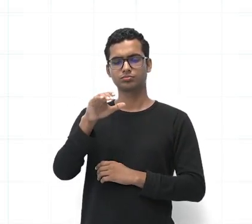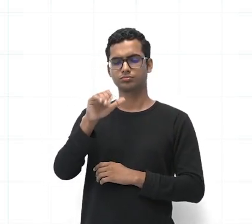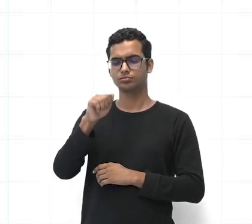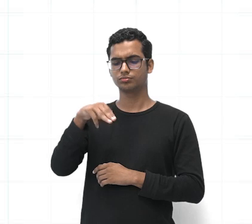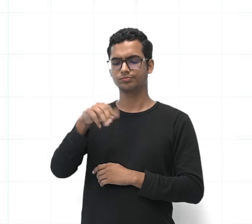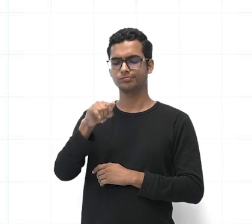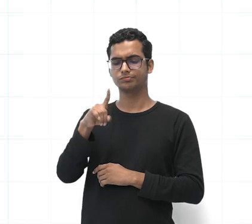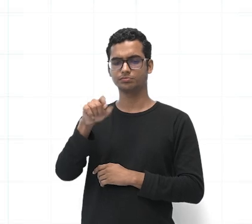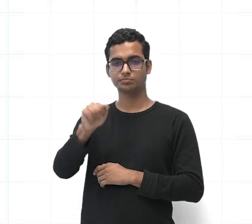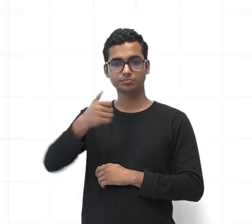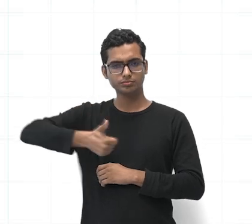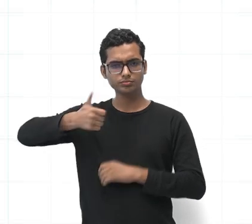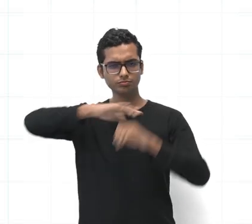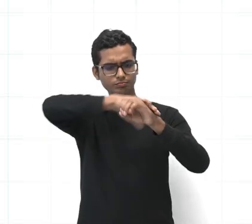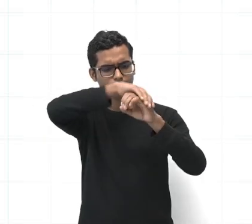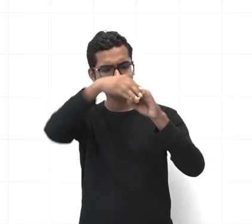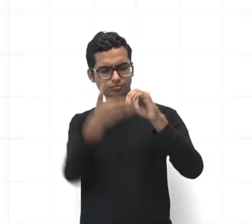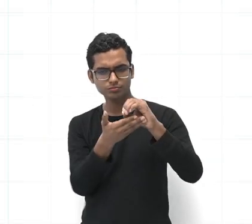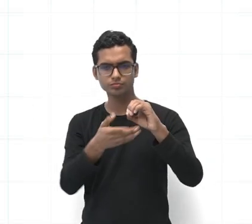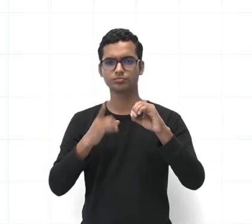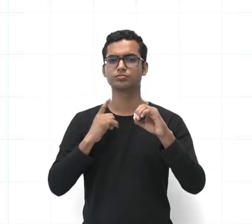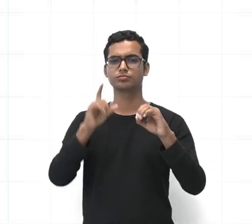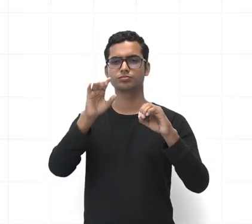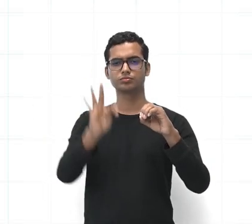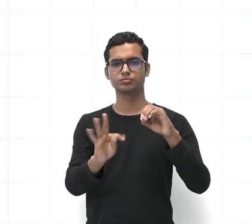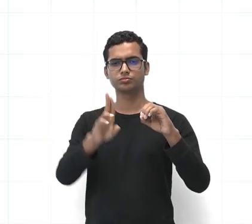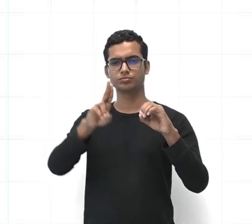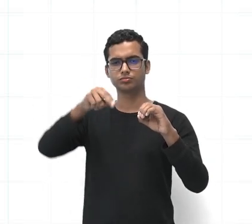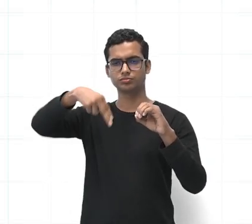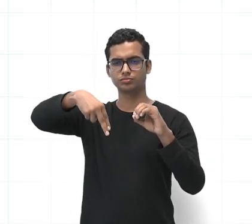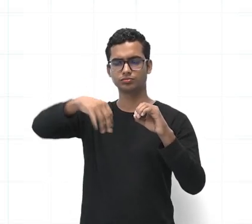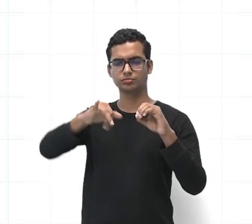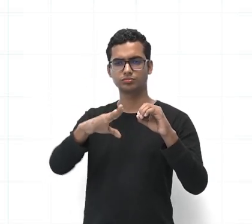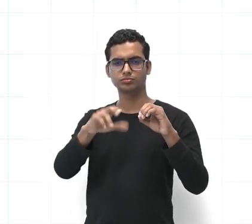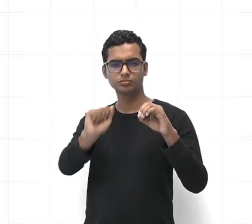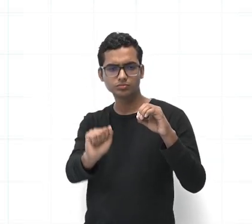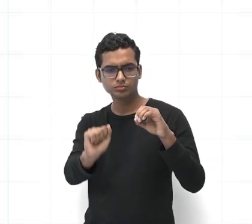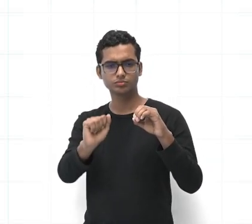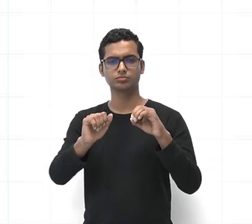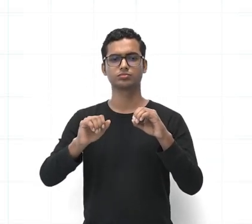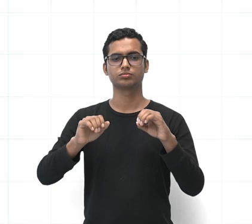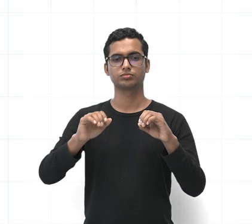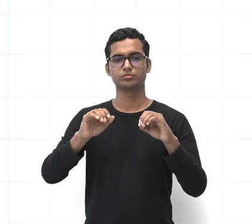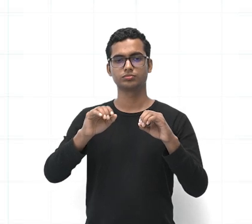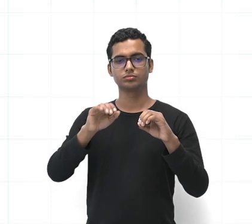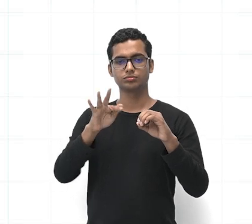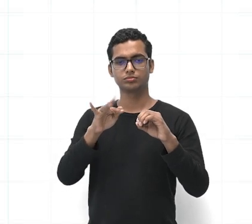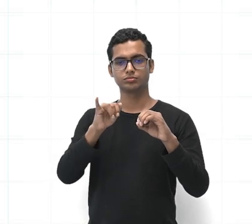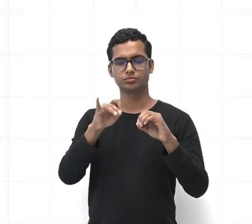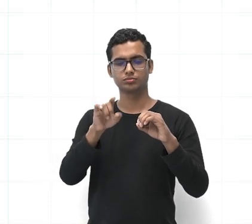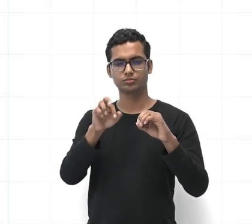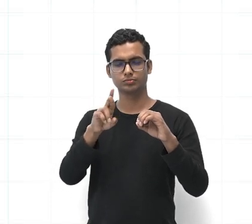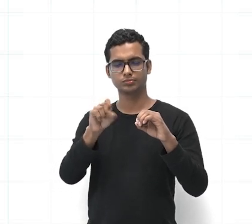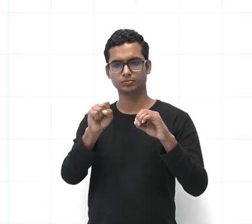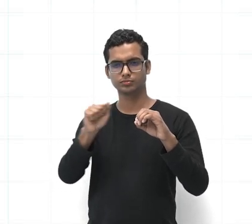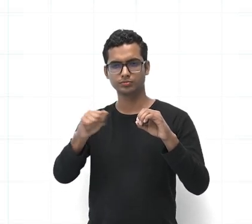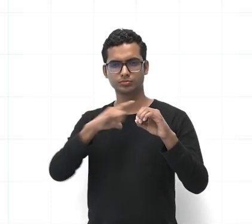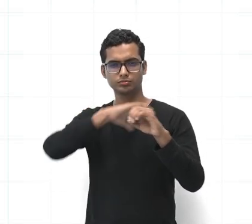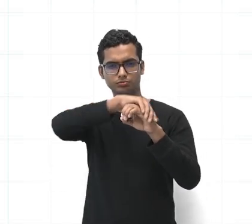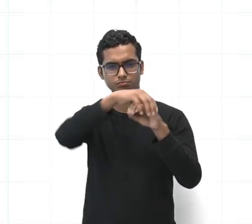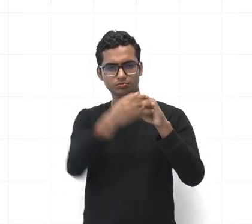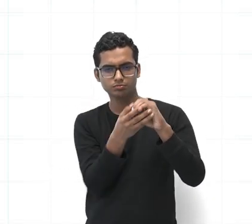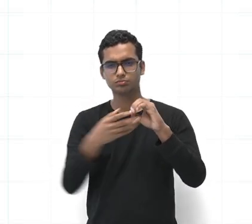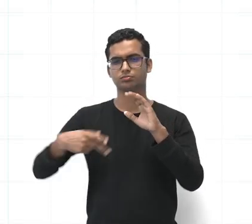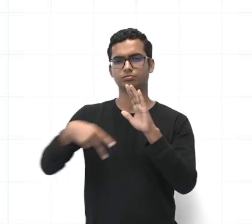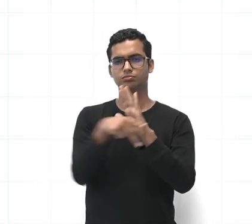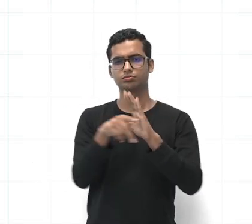Então, a primeira camada ela é chamada de túnica fibrosa. Ela vai ser composta pela esclera, a esclera